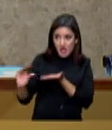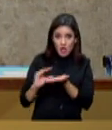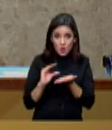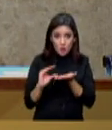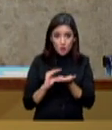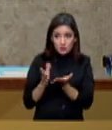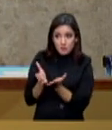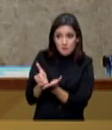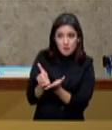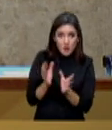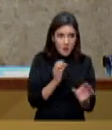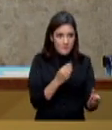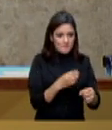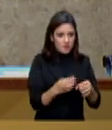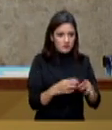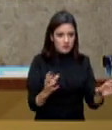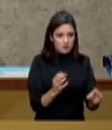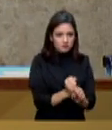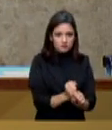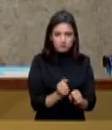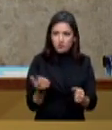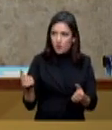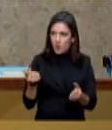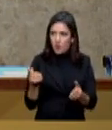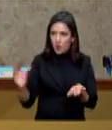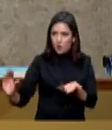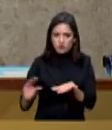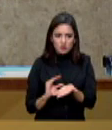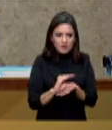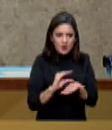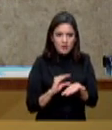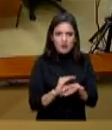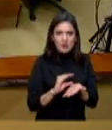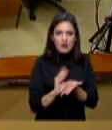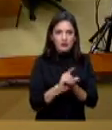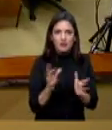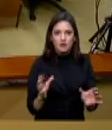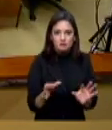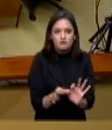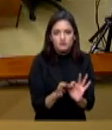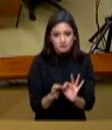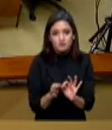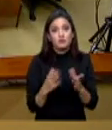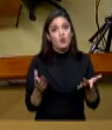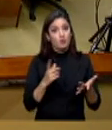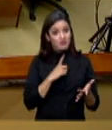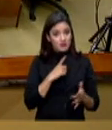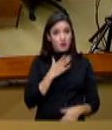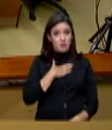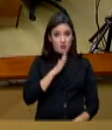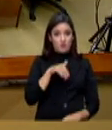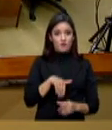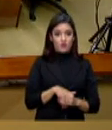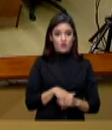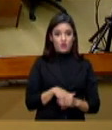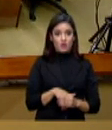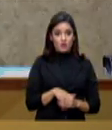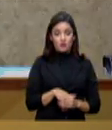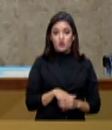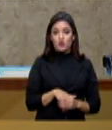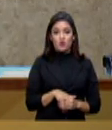conjunto de municípios a serem replicadas investimentos para o saneamento está no meu lado